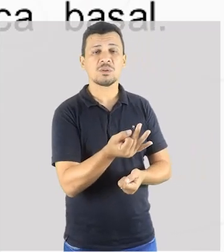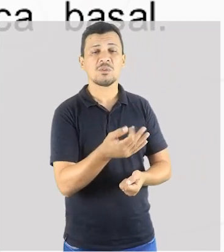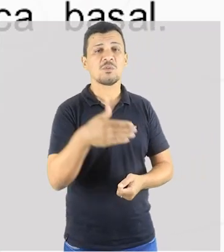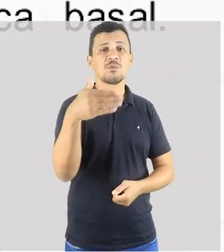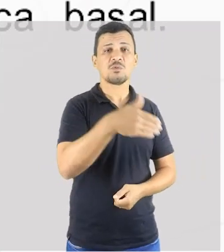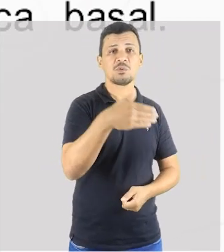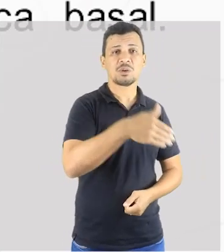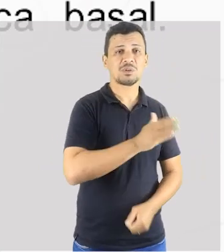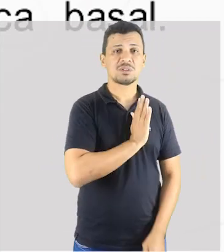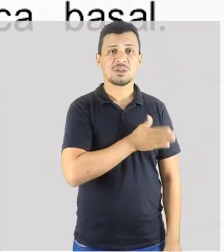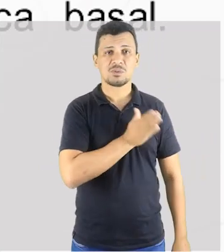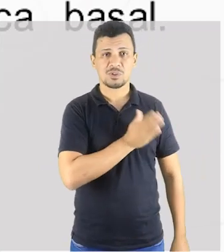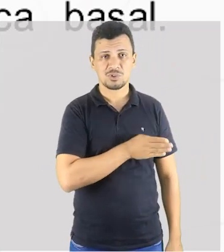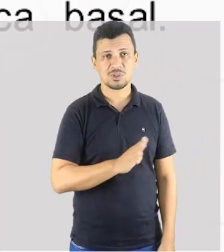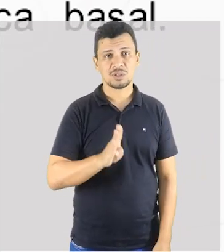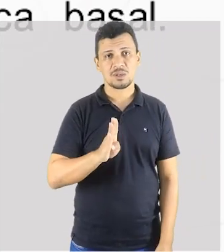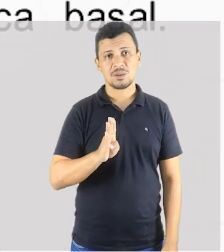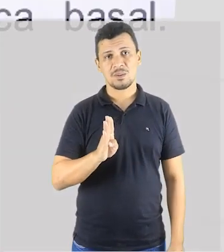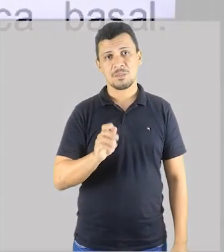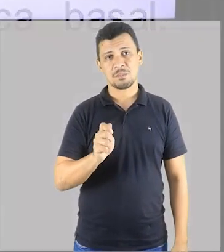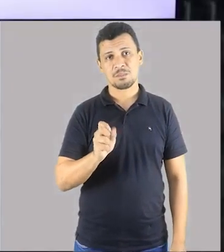basal. Pergunta-se